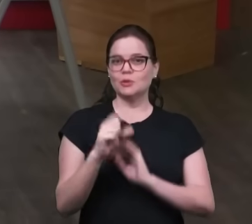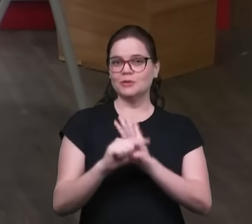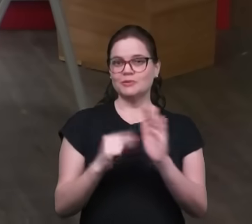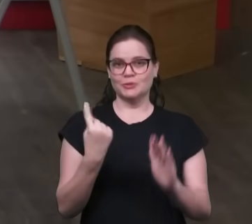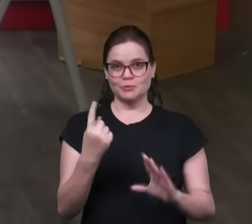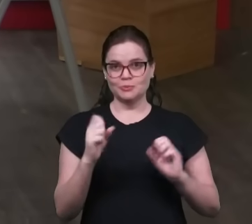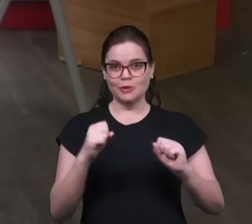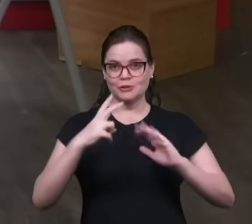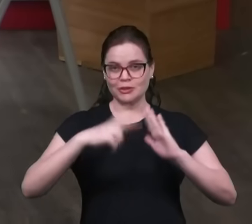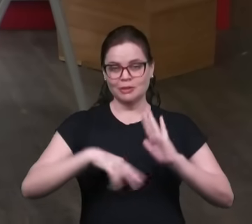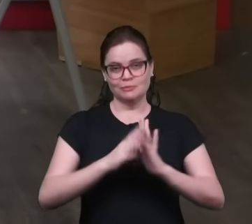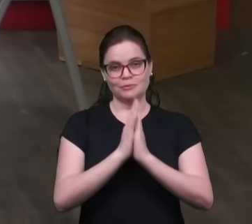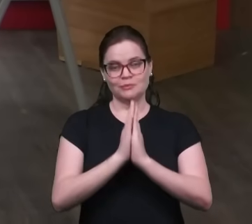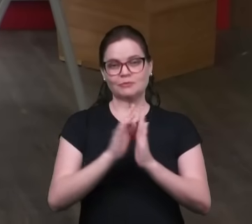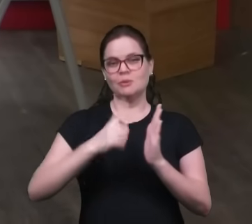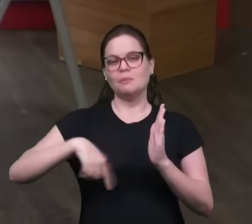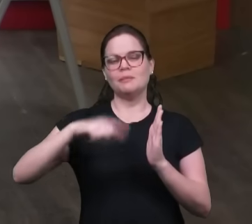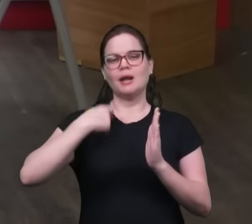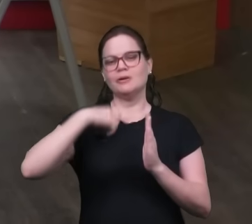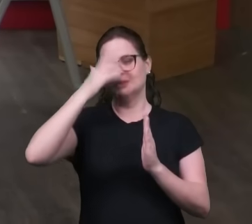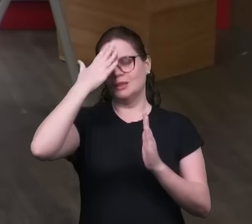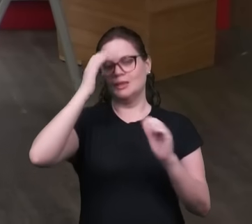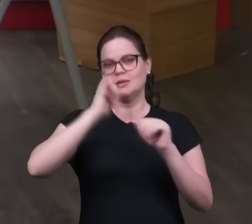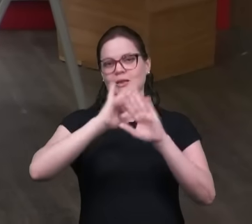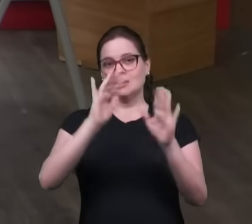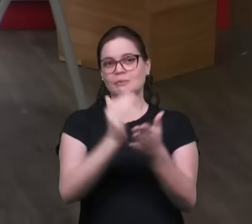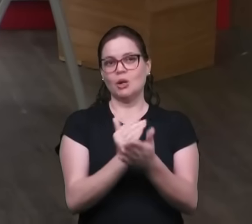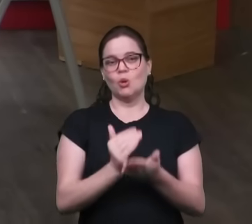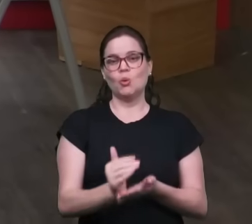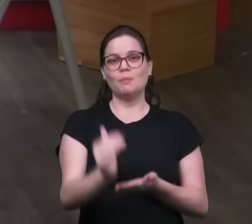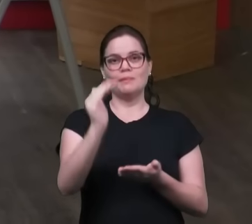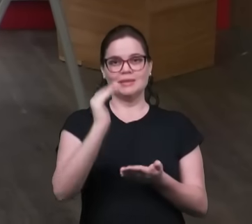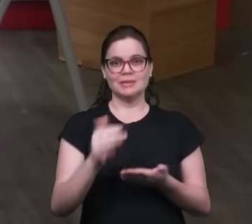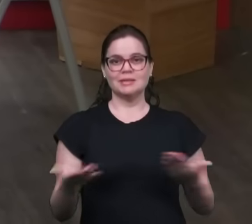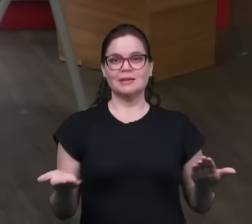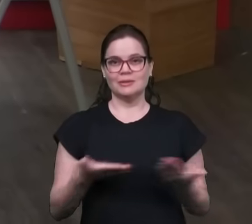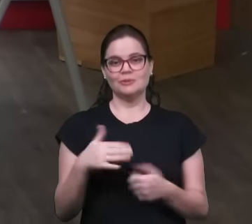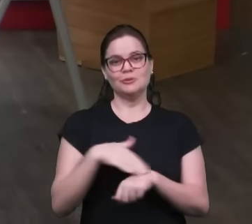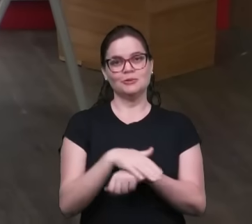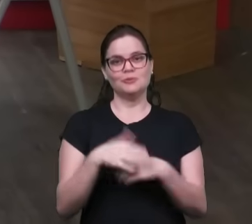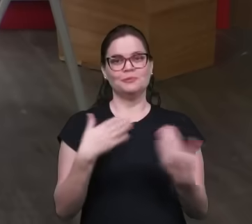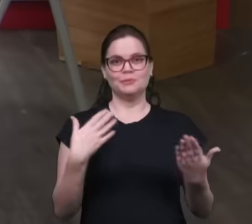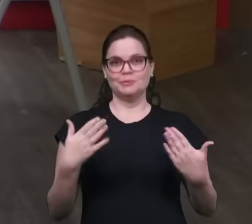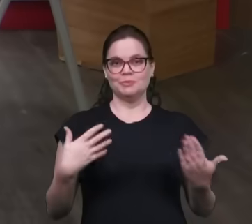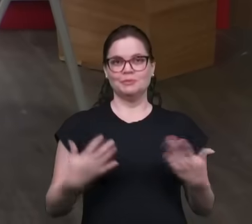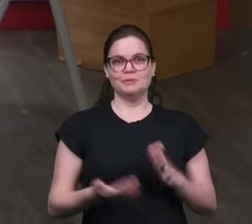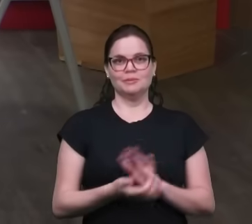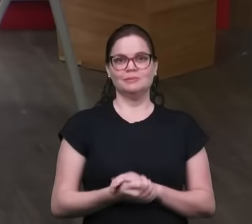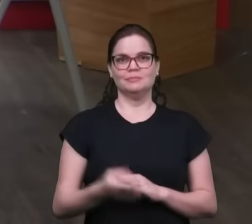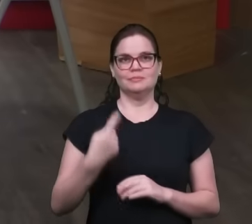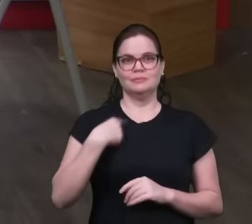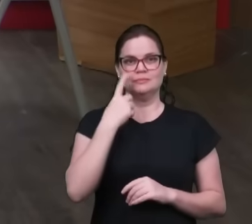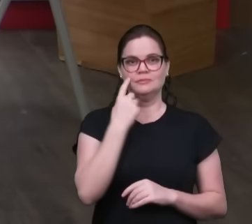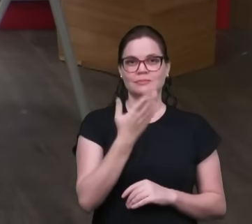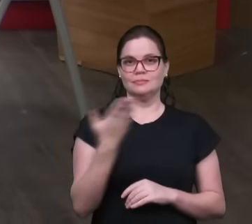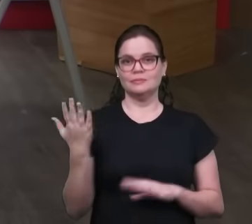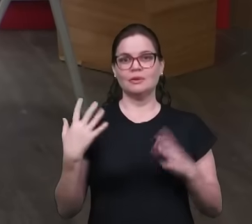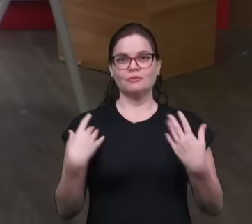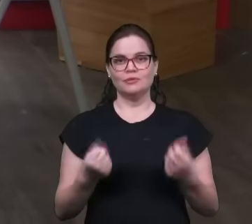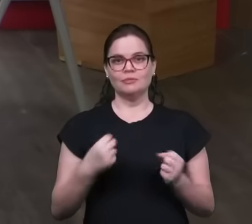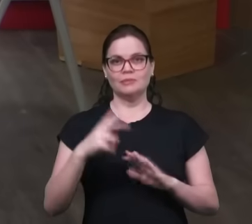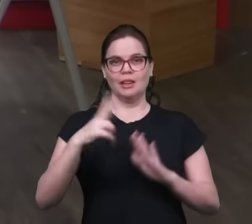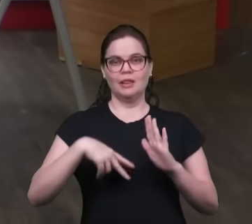pastor Wallace, para nós temos aqui já o início da nossa palavra aqui, né? Está aqui escrito. Vamos acompanhar aqui a